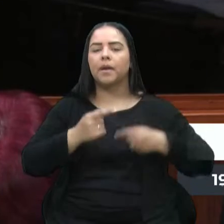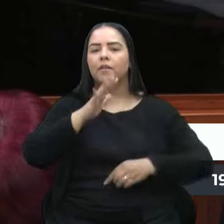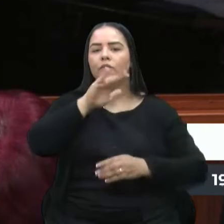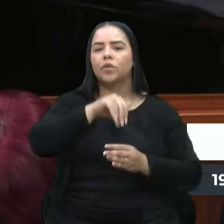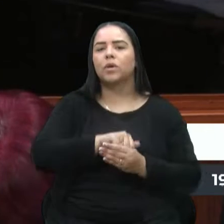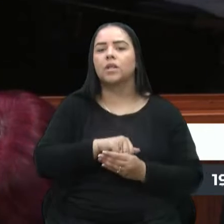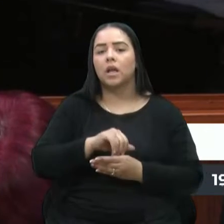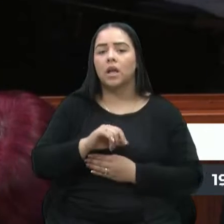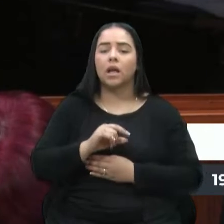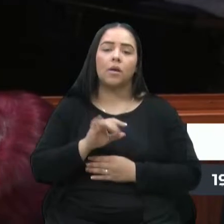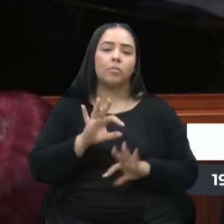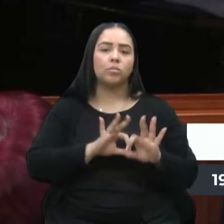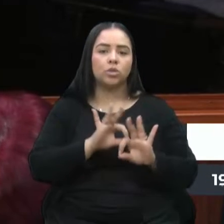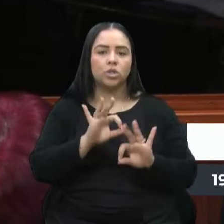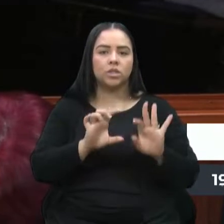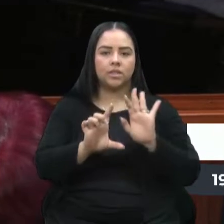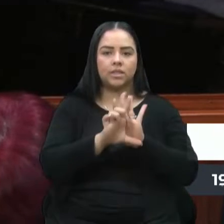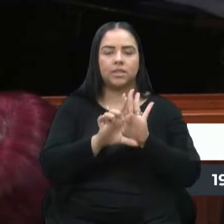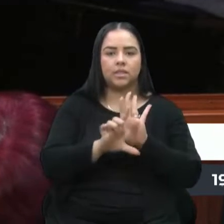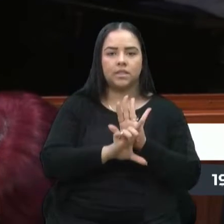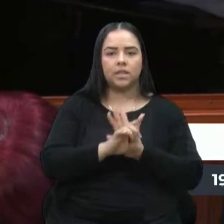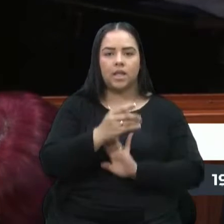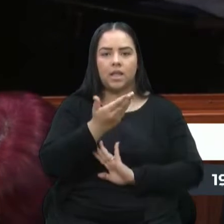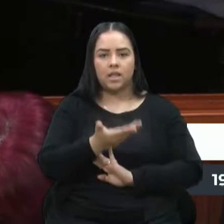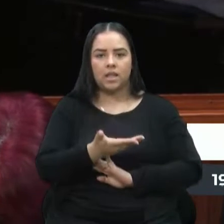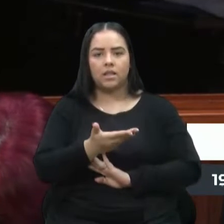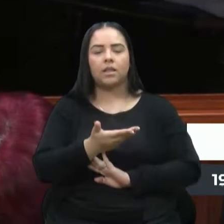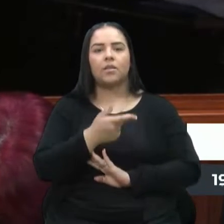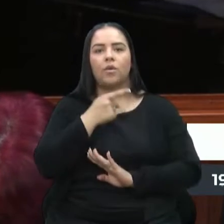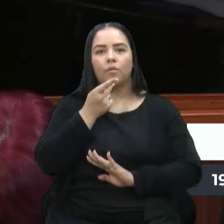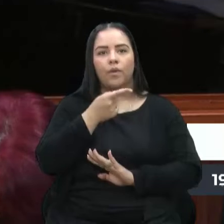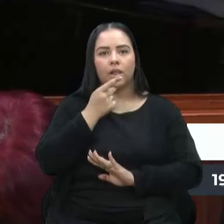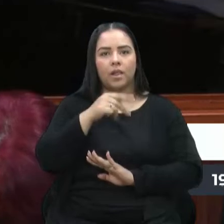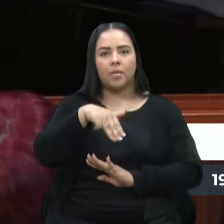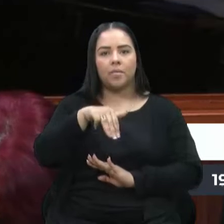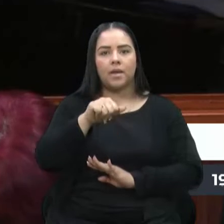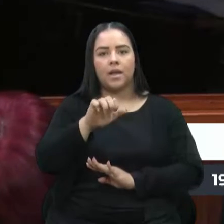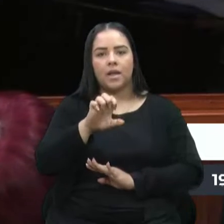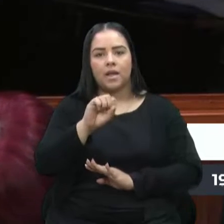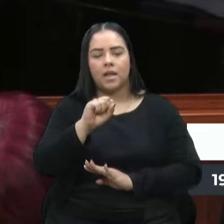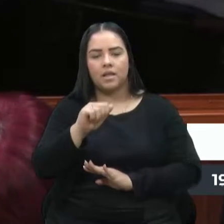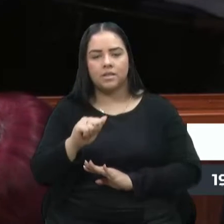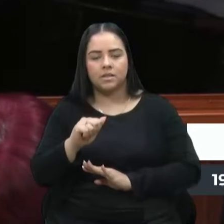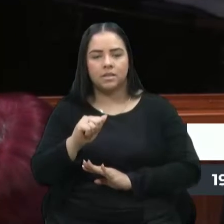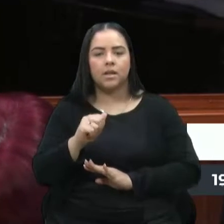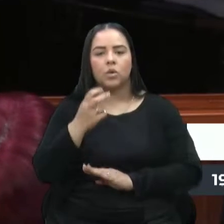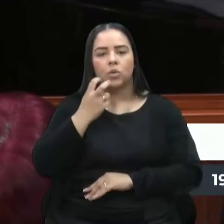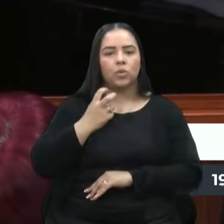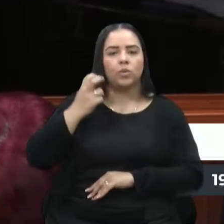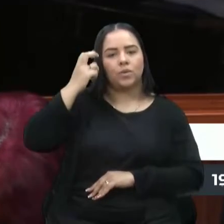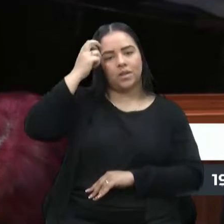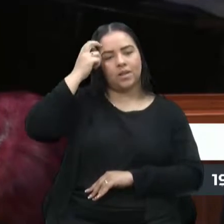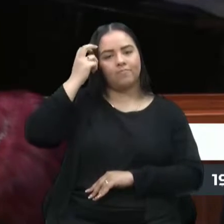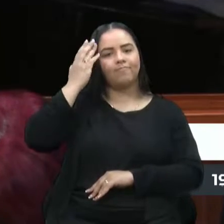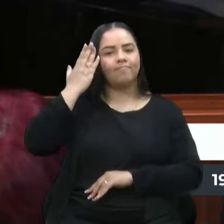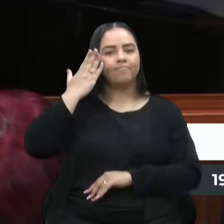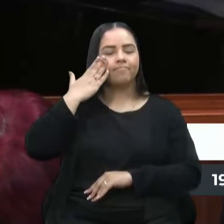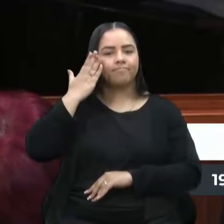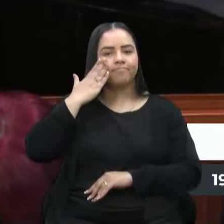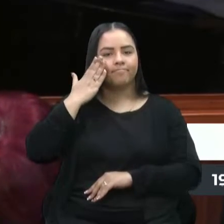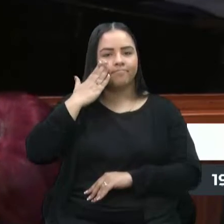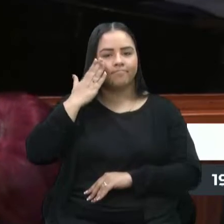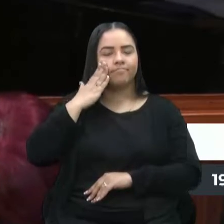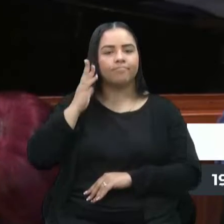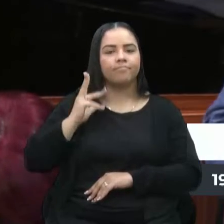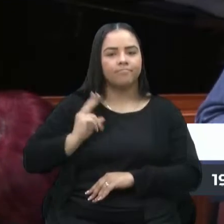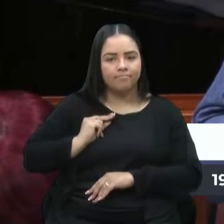um projeto de lei né que reconhece a feira da Maísa cultural há algum tempo